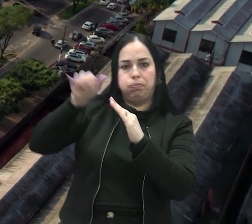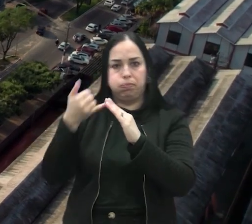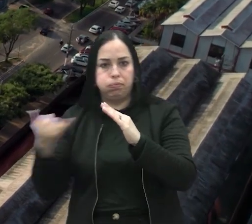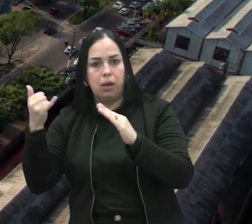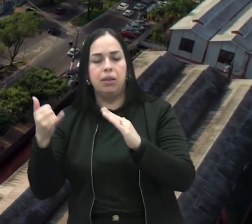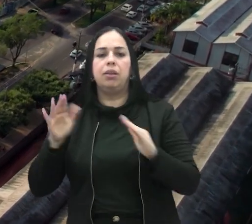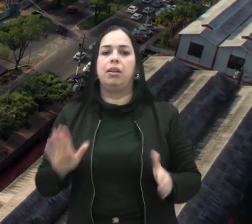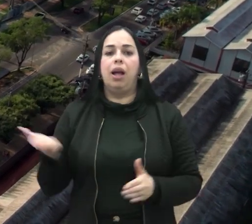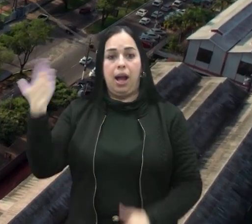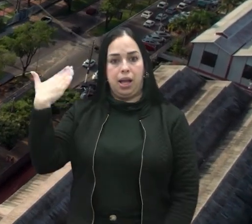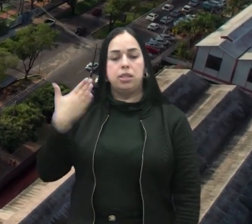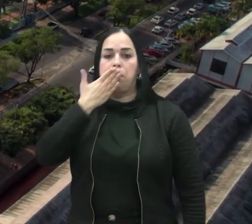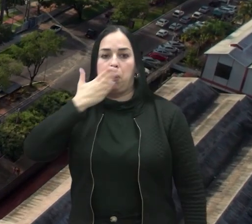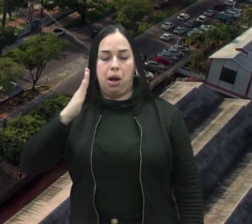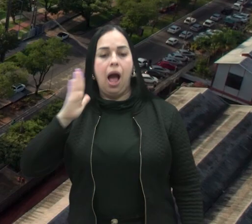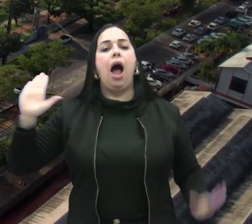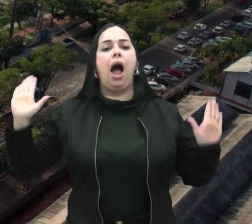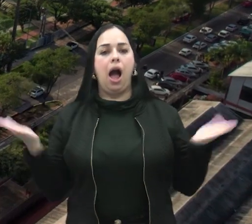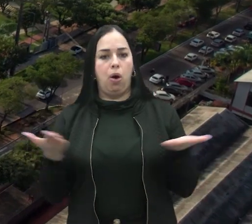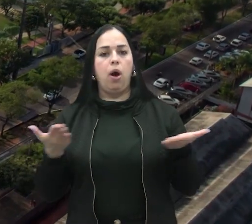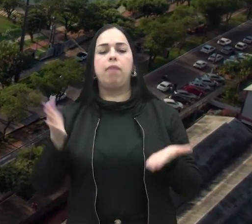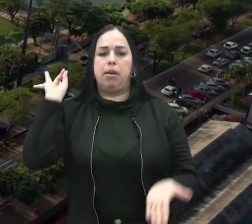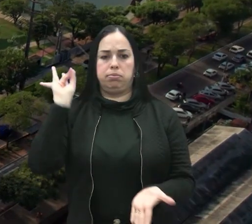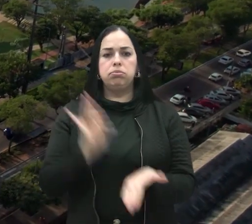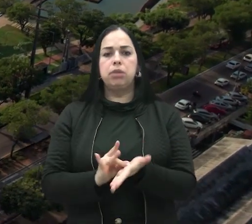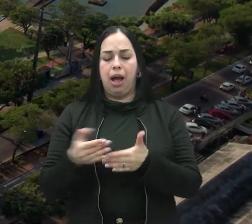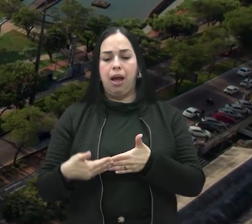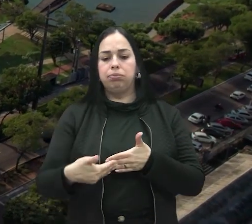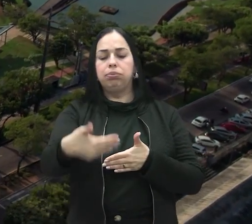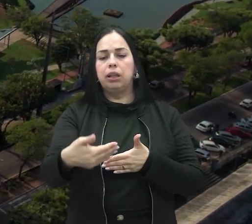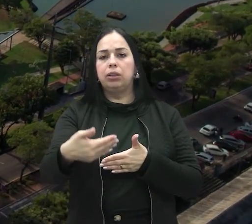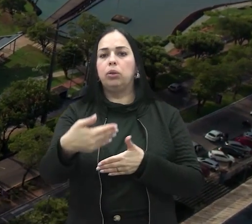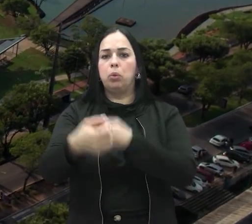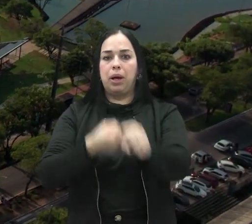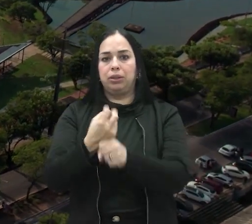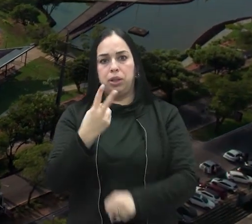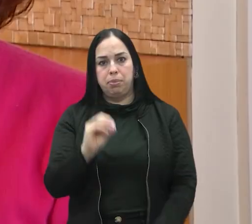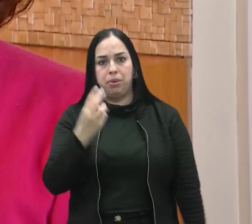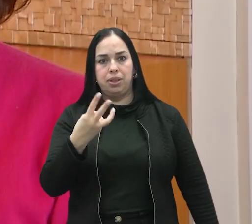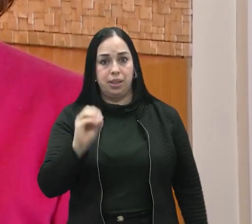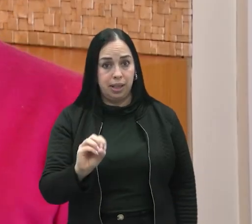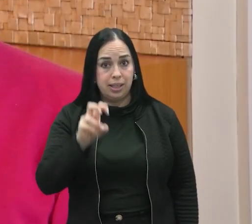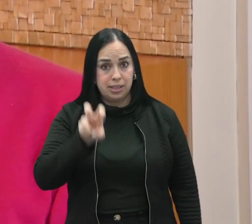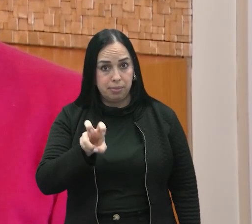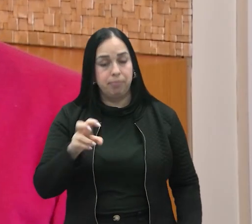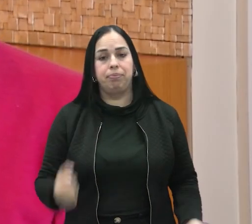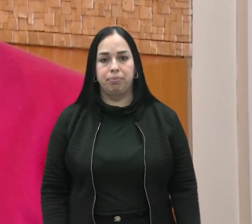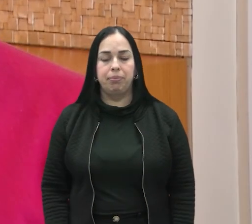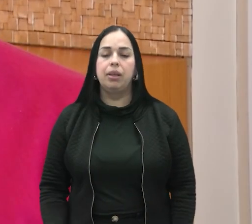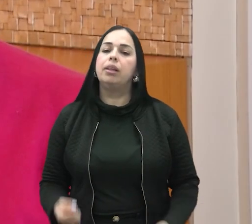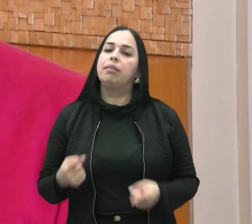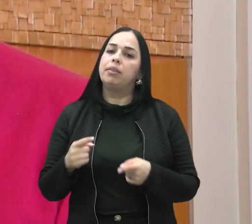encontro é transformar promessas em ações concretas até 2035. Essa questão